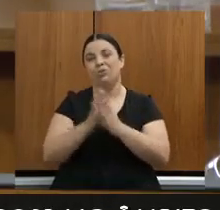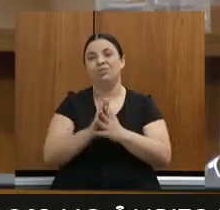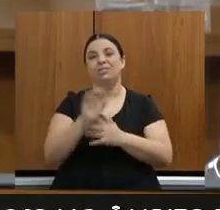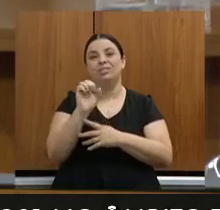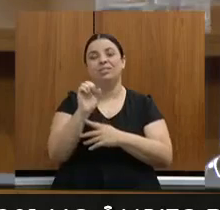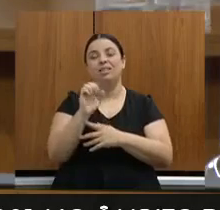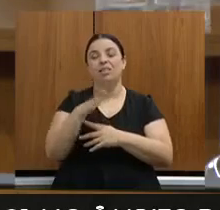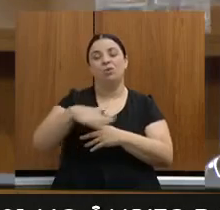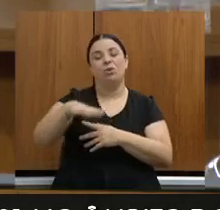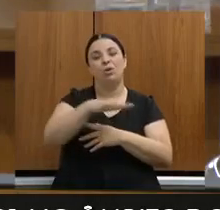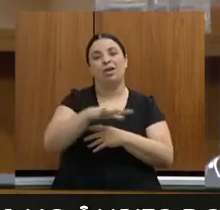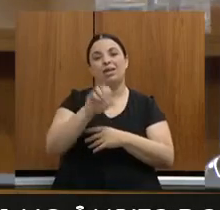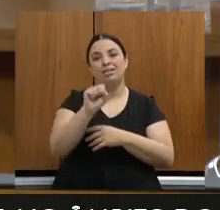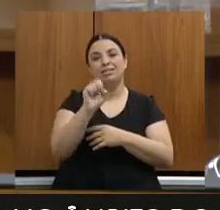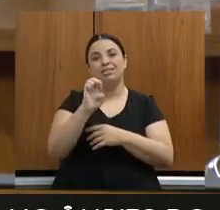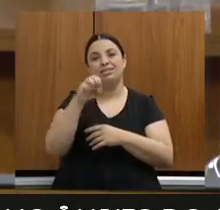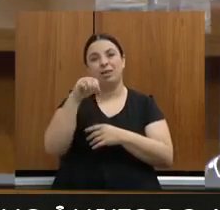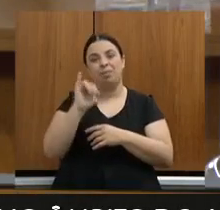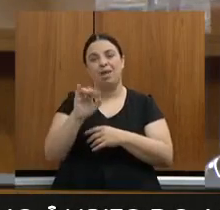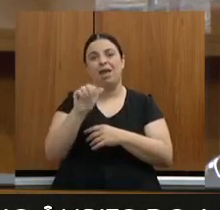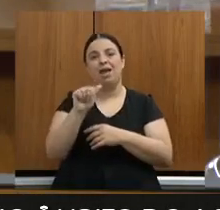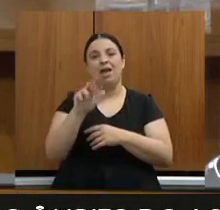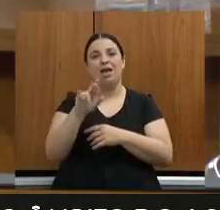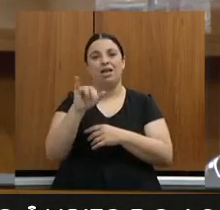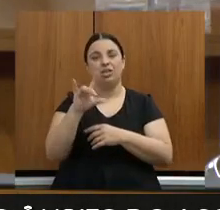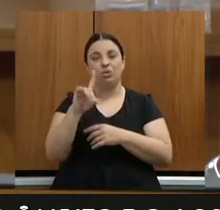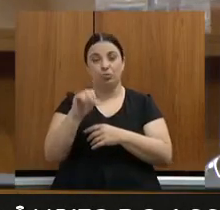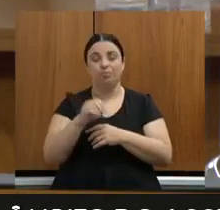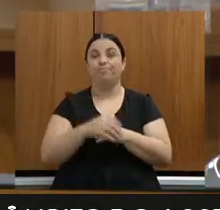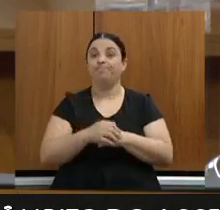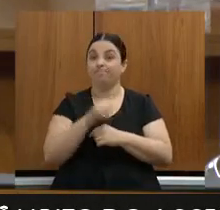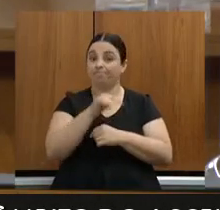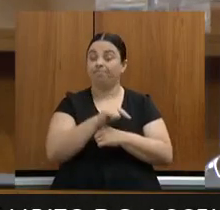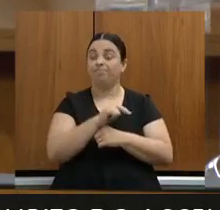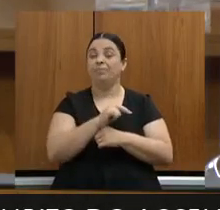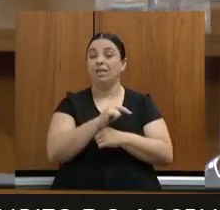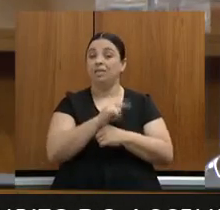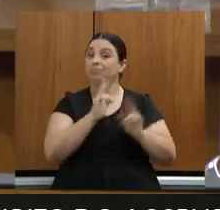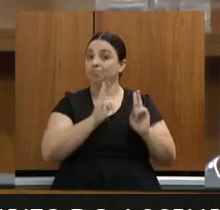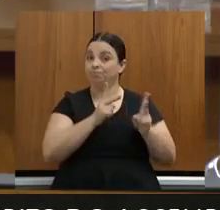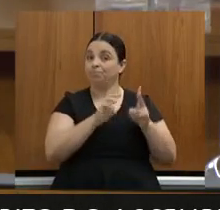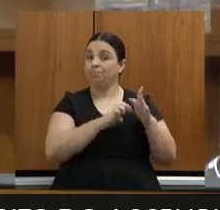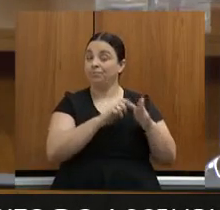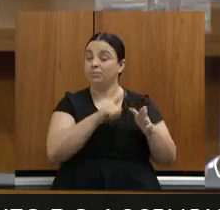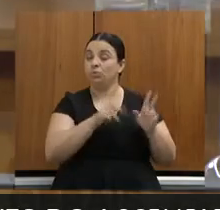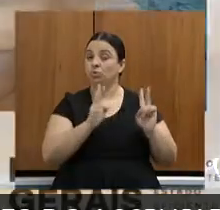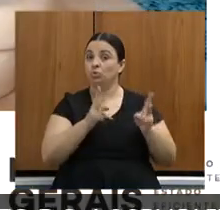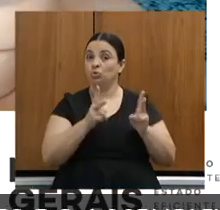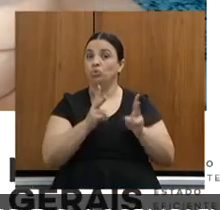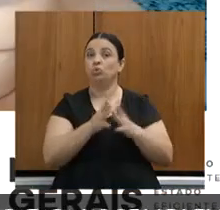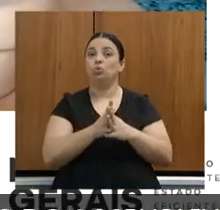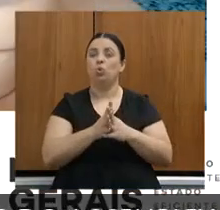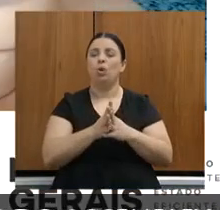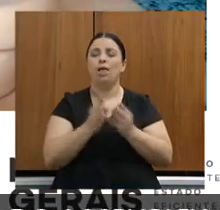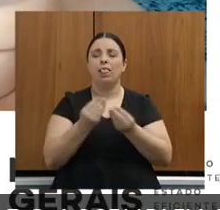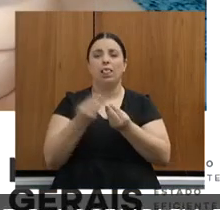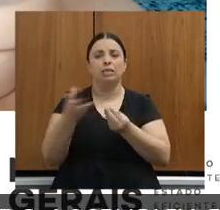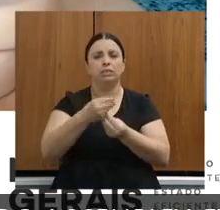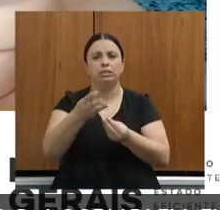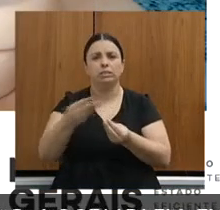semiárido pode passar também é para migue e continuou transferindo mudas sementes